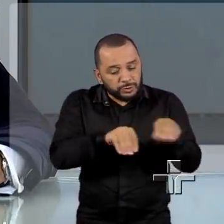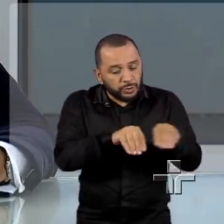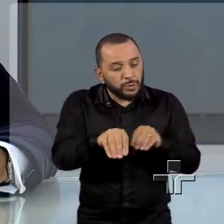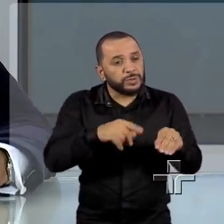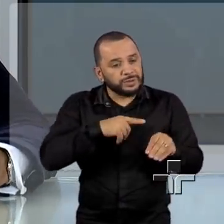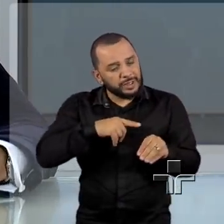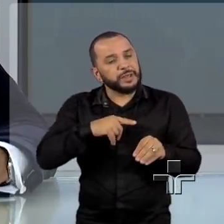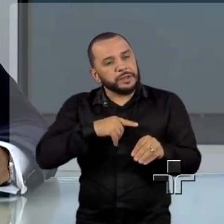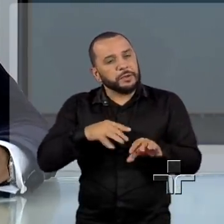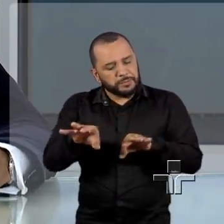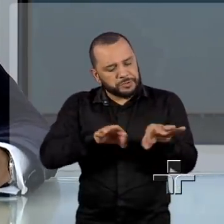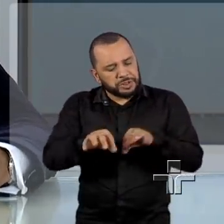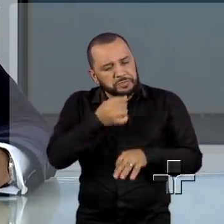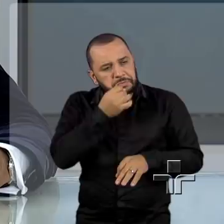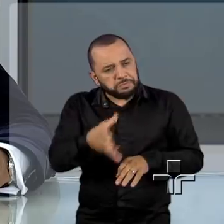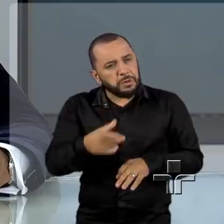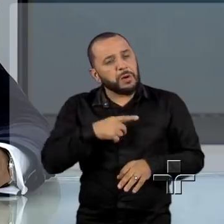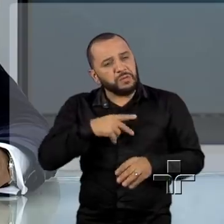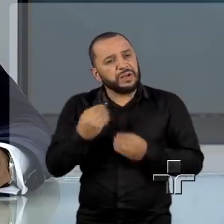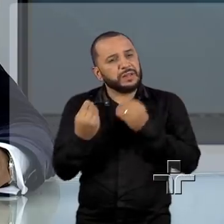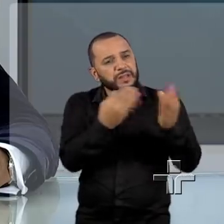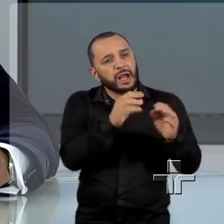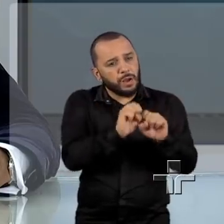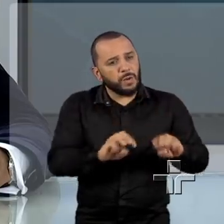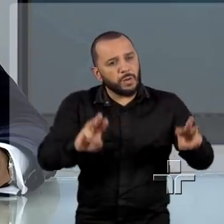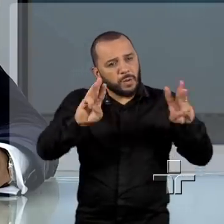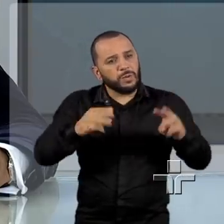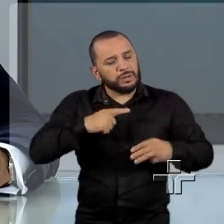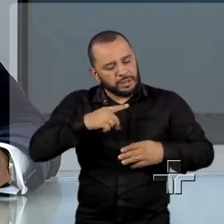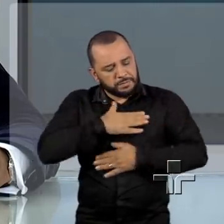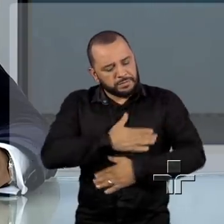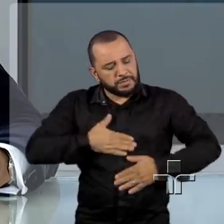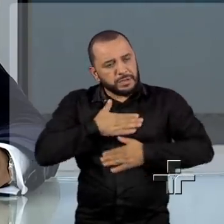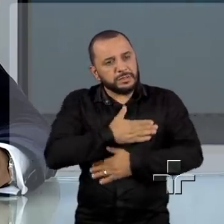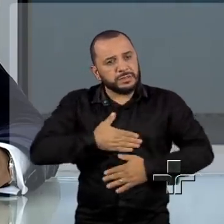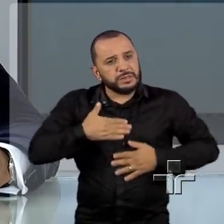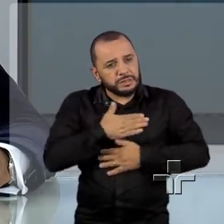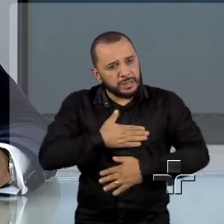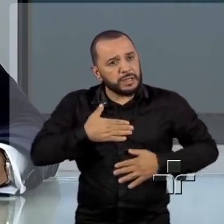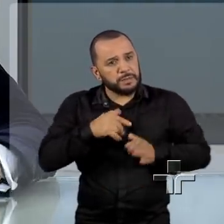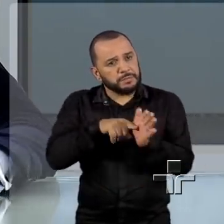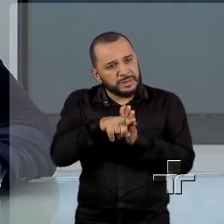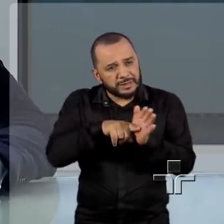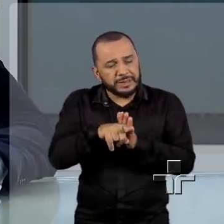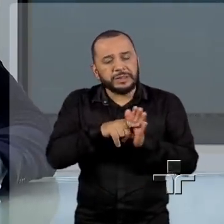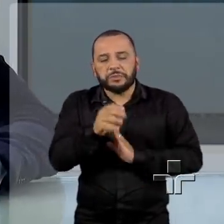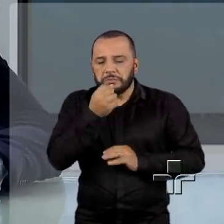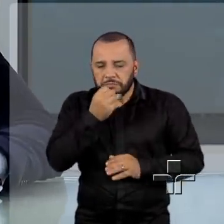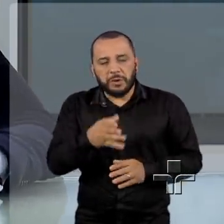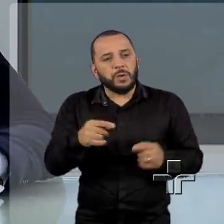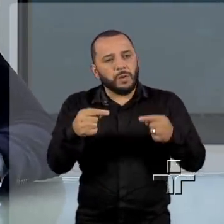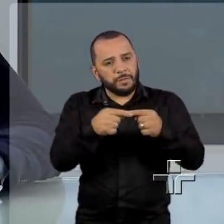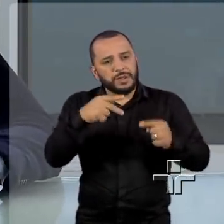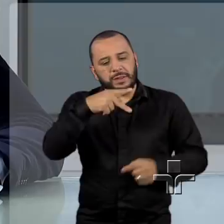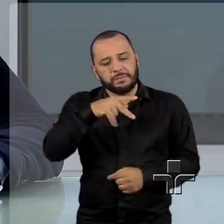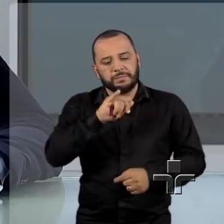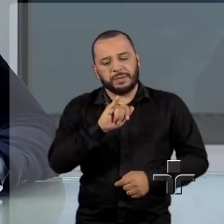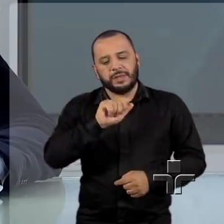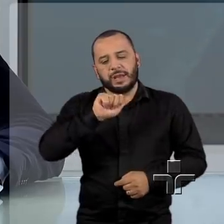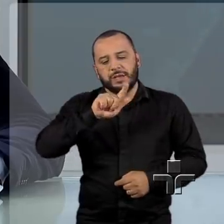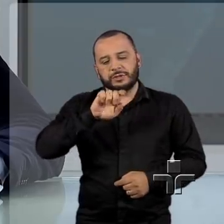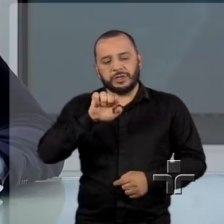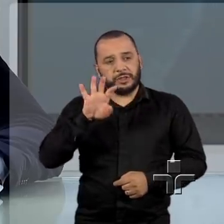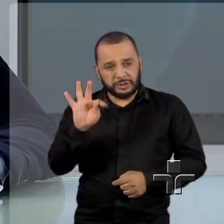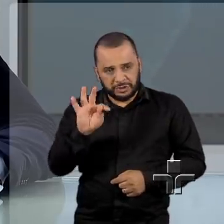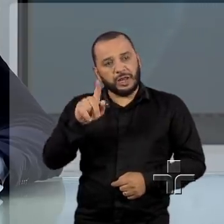até a ONU. É muito bom introduzir o prazer na busca e o prazer na pesquisa. Solução piagetiana, que é uma das chaves de uma